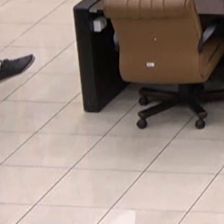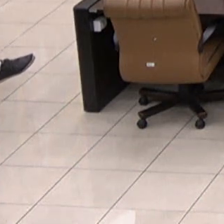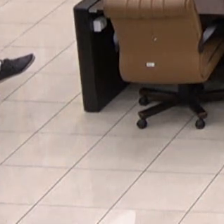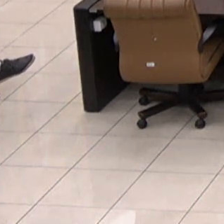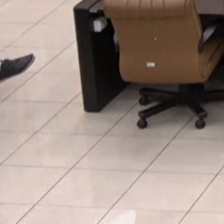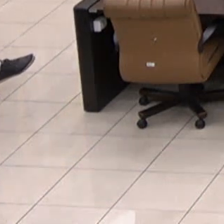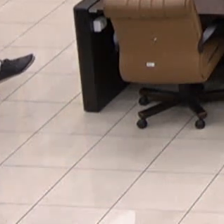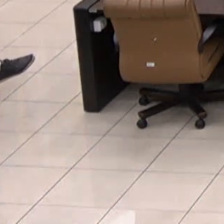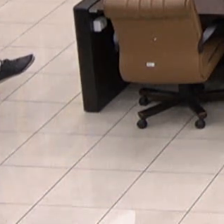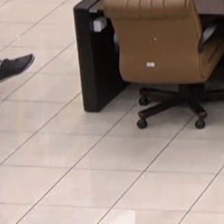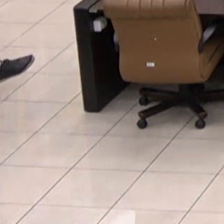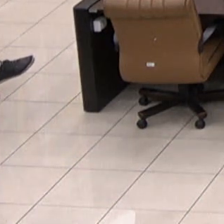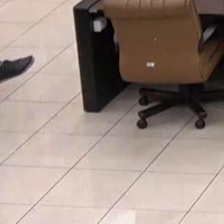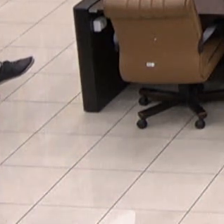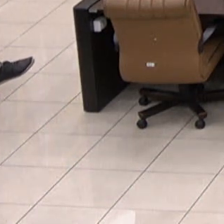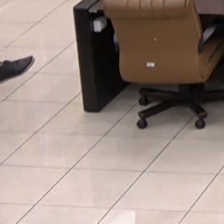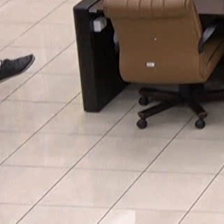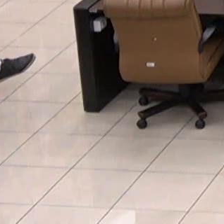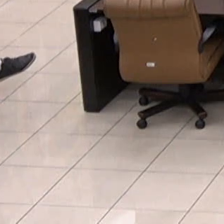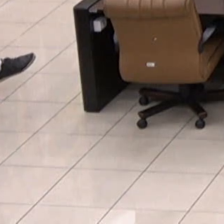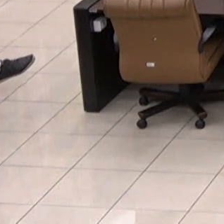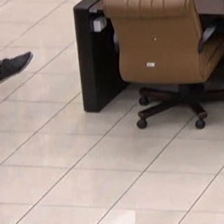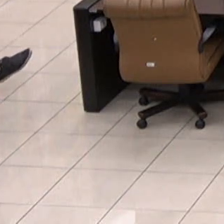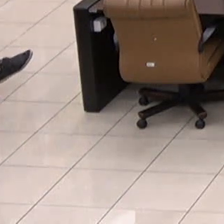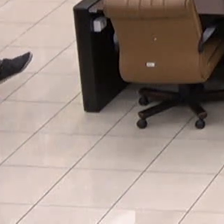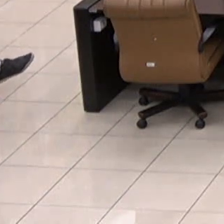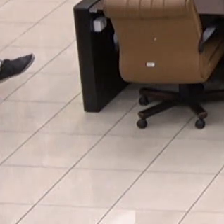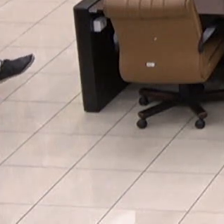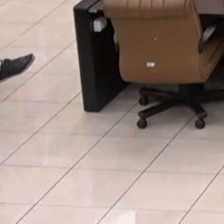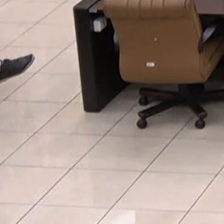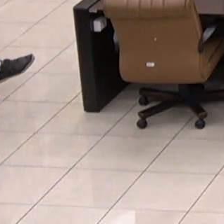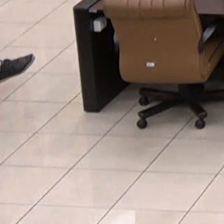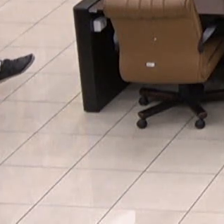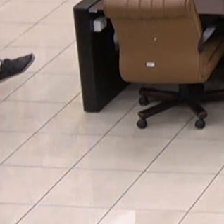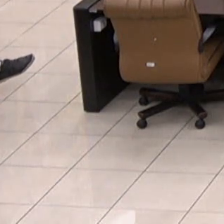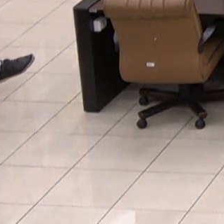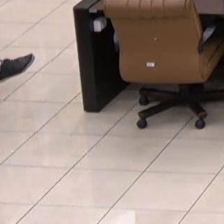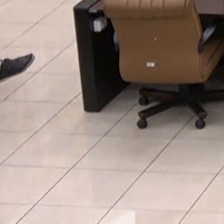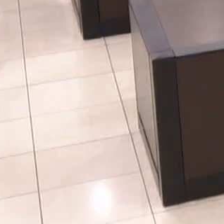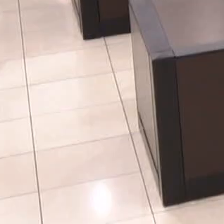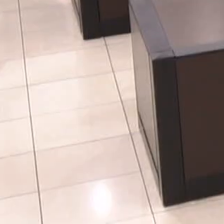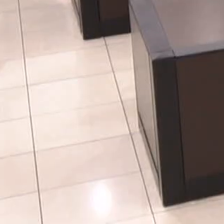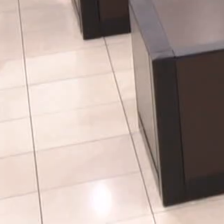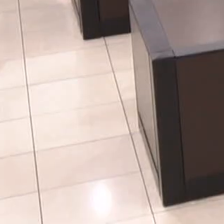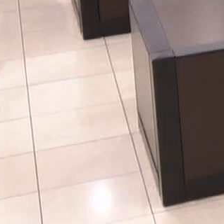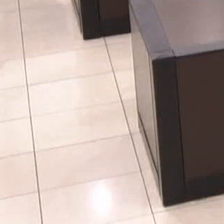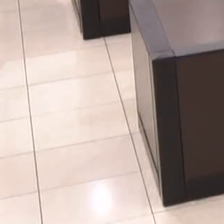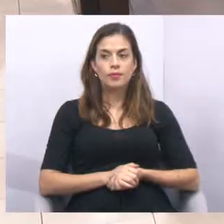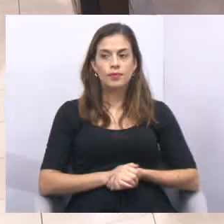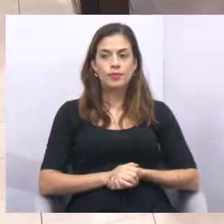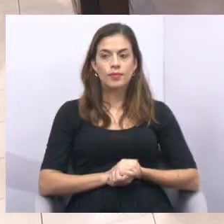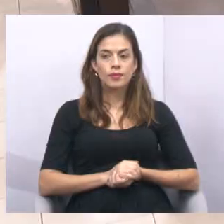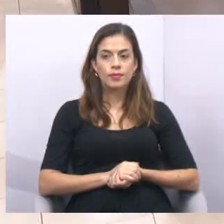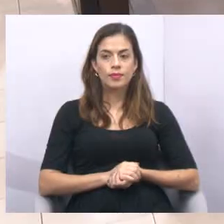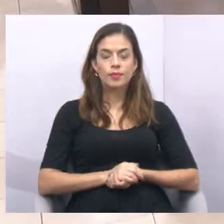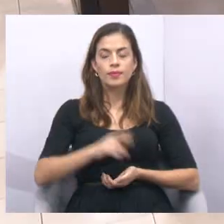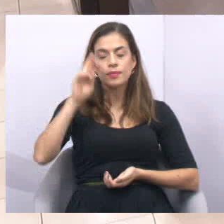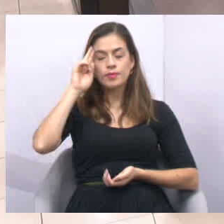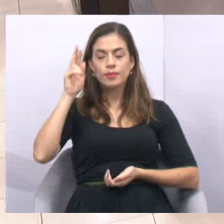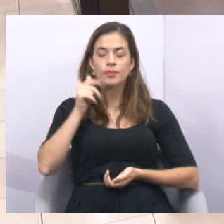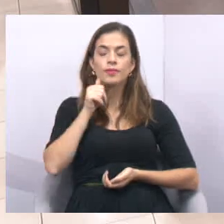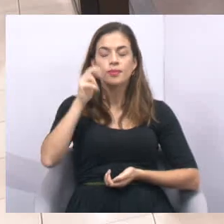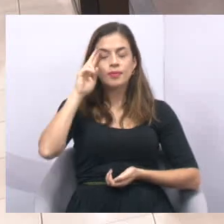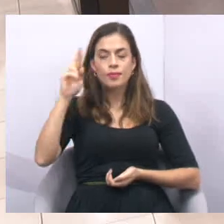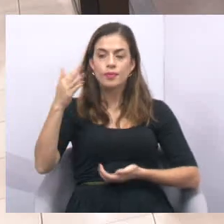Senhoras e senhores, neste momento agradecemos aqui a presença dos nossos vereadores, Hernani Barreto, Maria Amélia e vereador Roninha. Agradecemos também